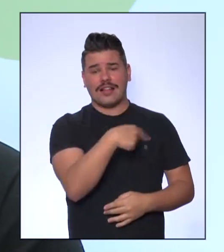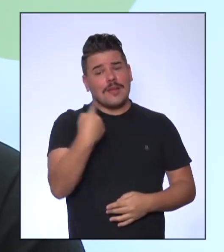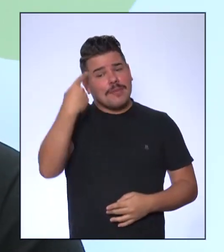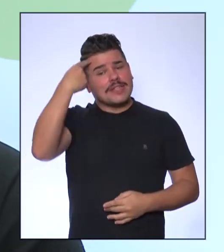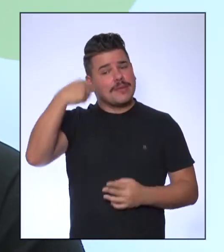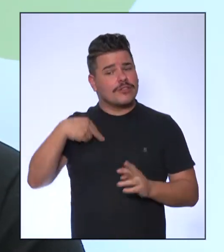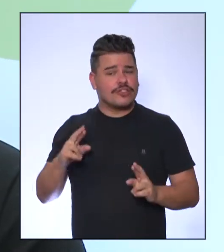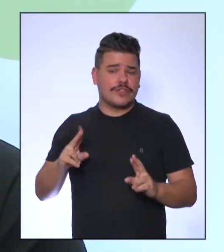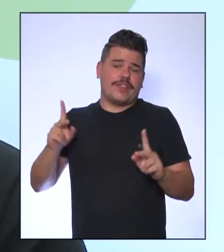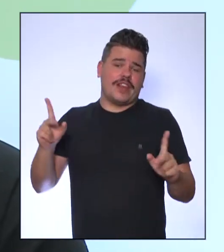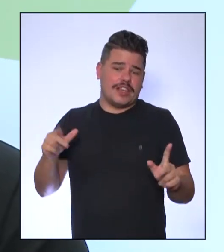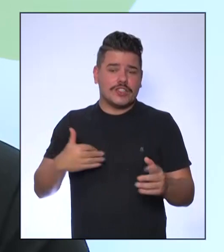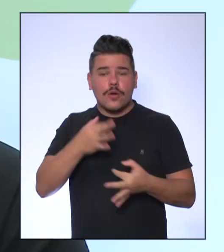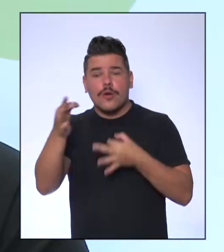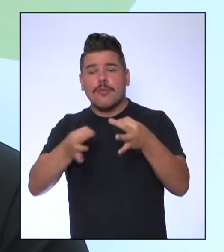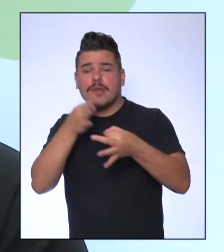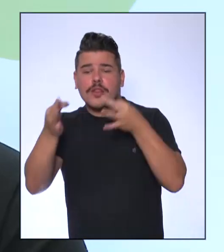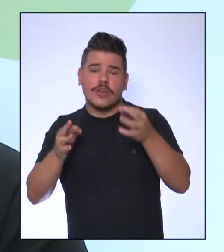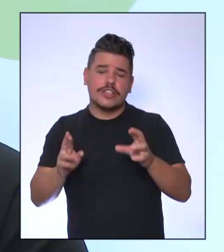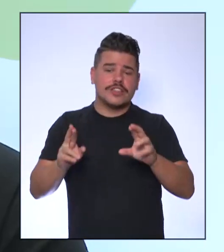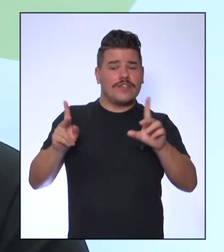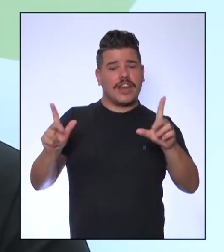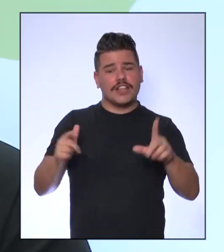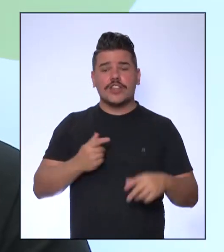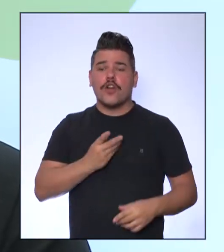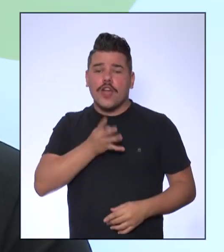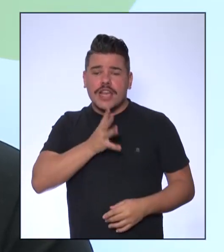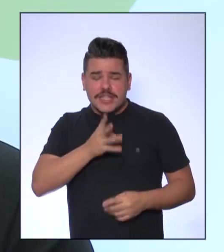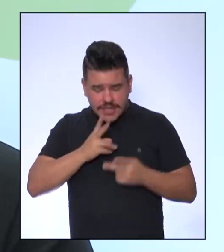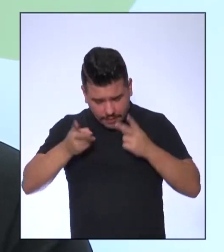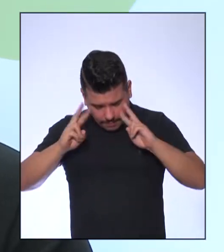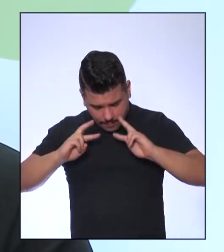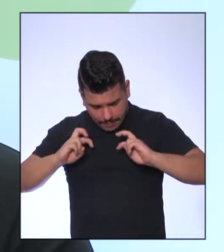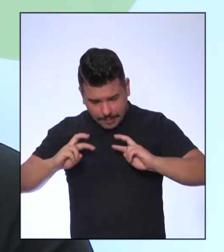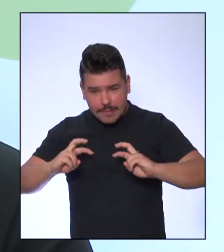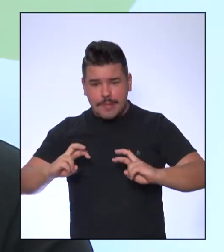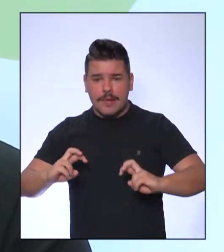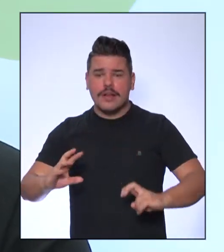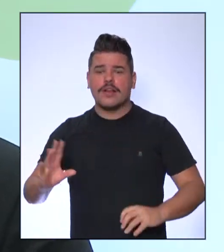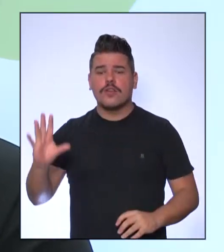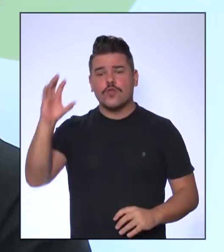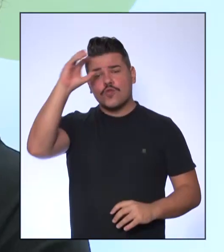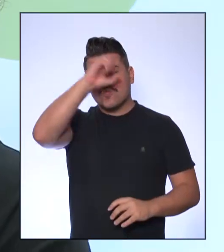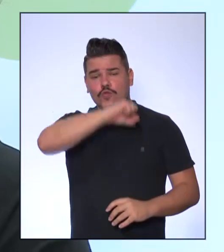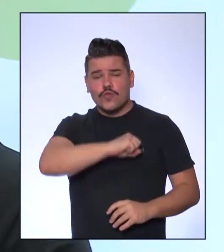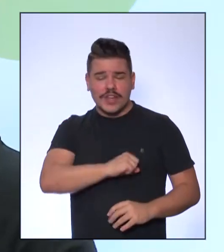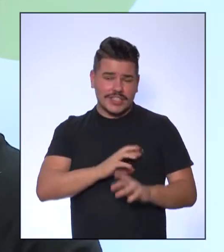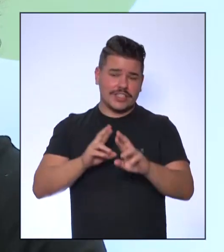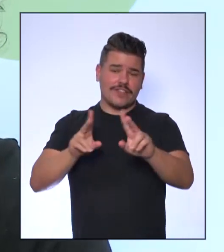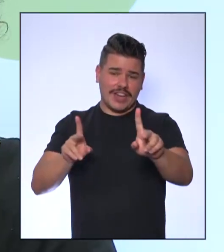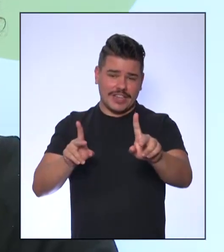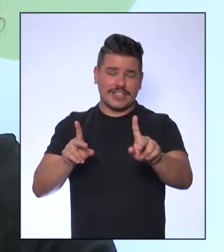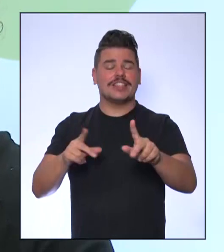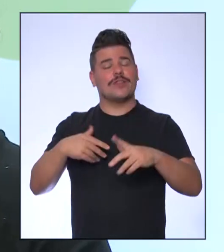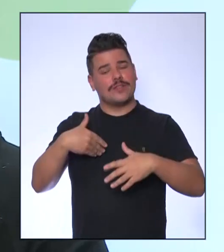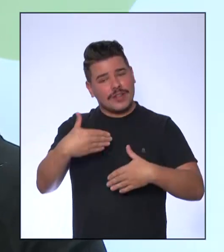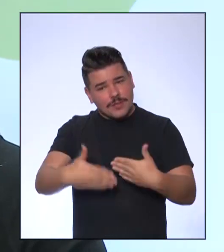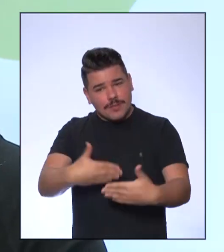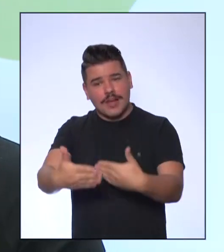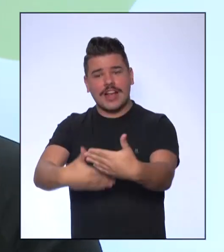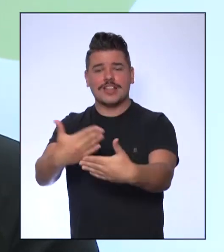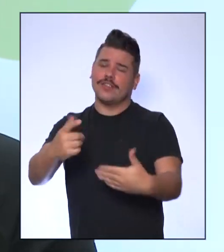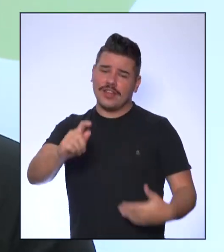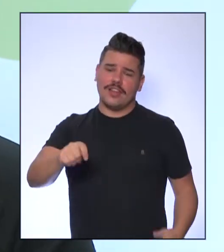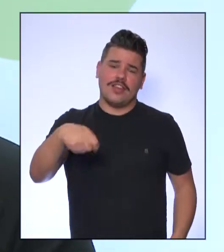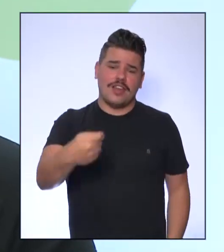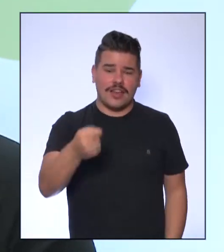e questionadora, autoconhecimento, né? Isso só é possível na realização, no fato,